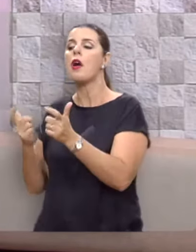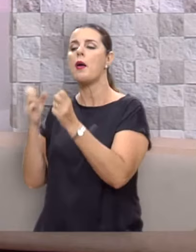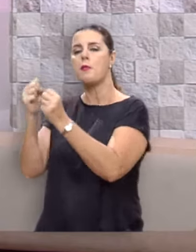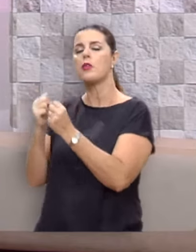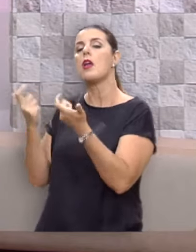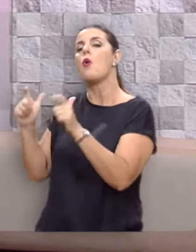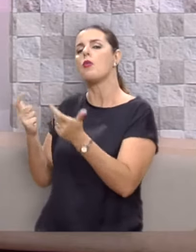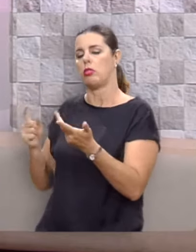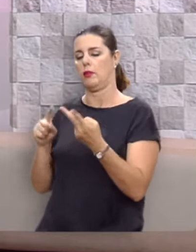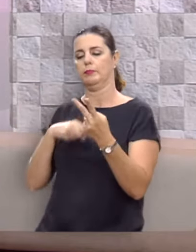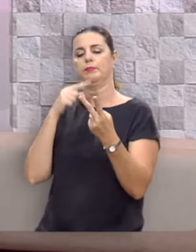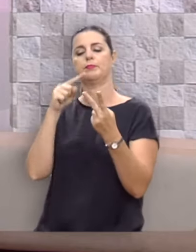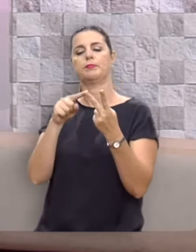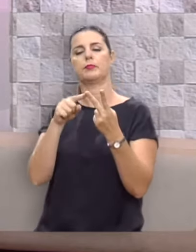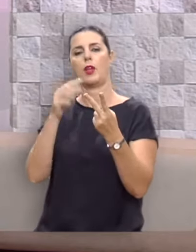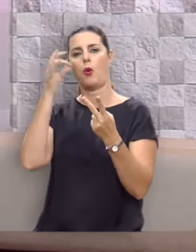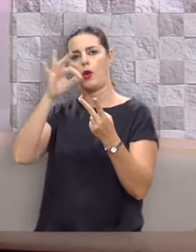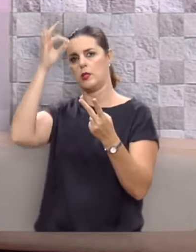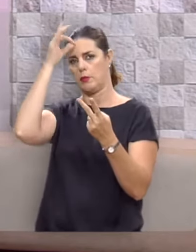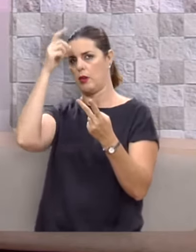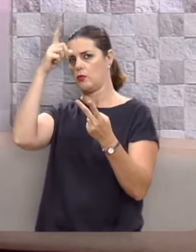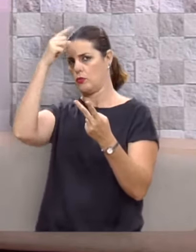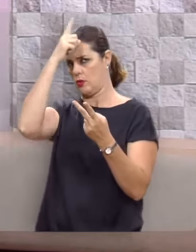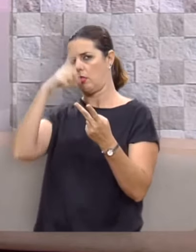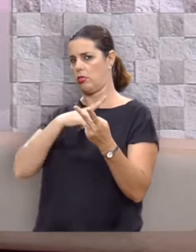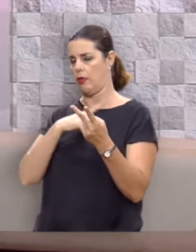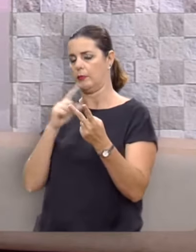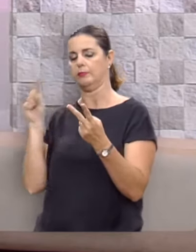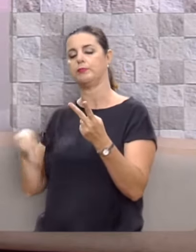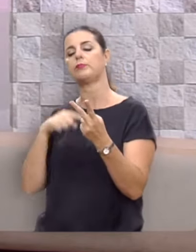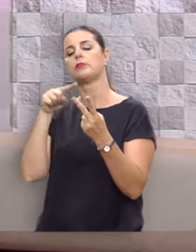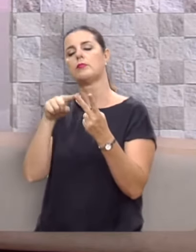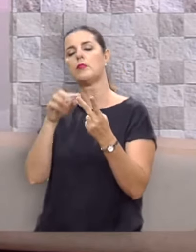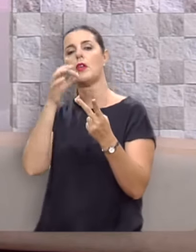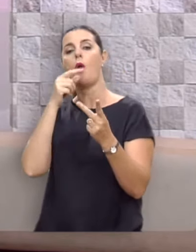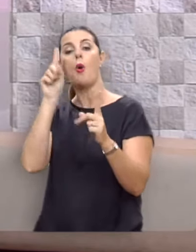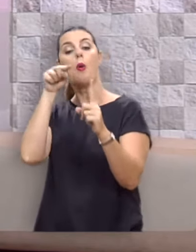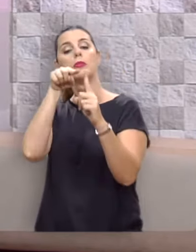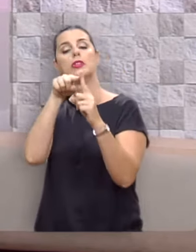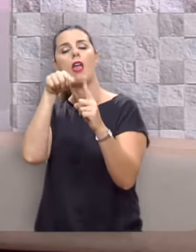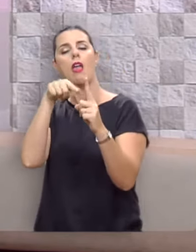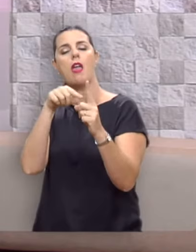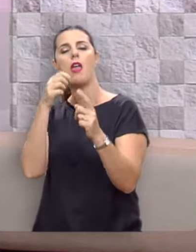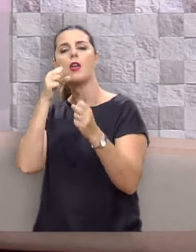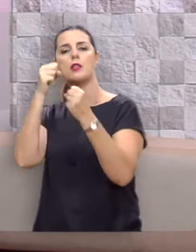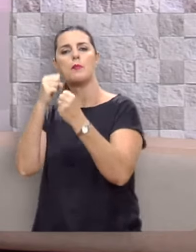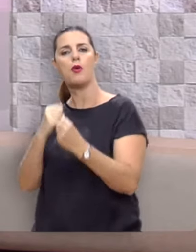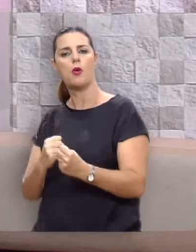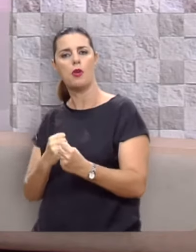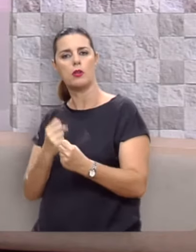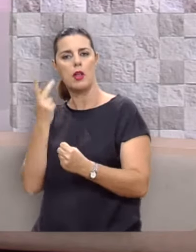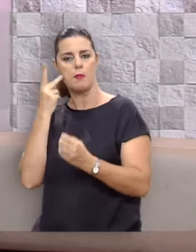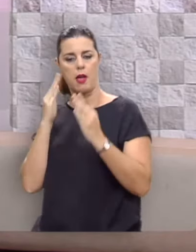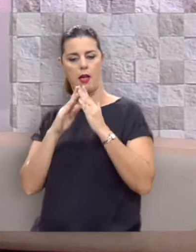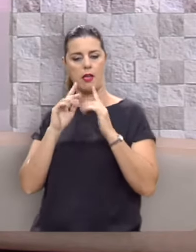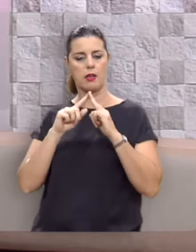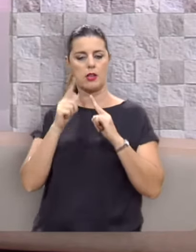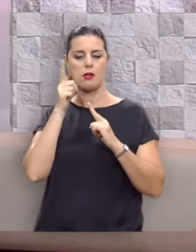poder. O Espírito Santo é essa fonte. Segundo, o propósito desse poder, para que a